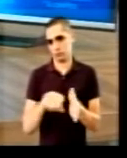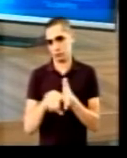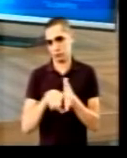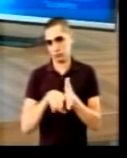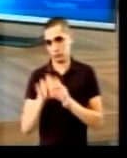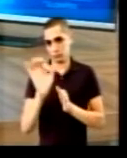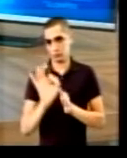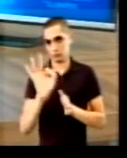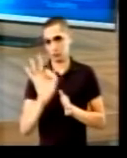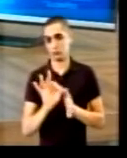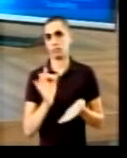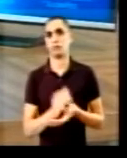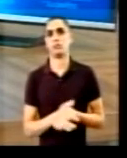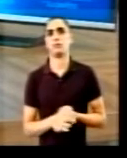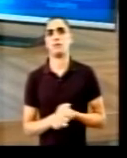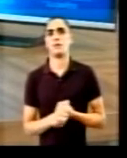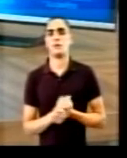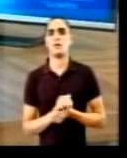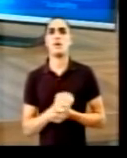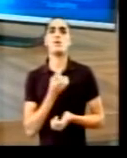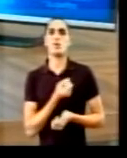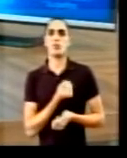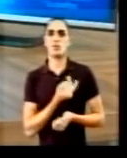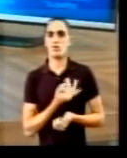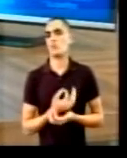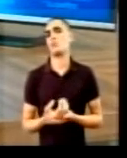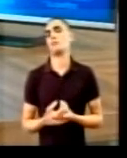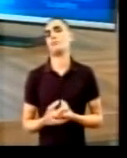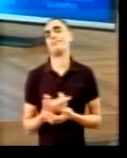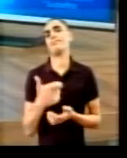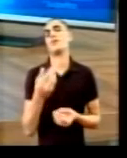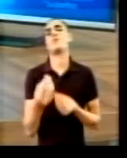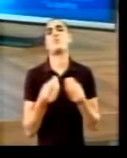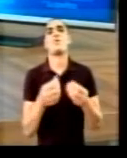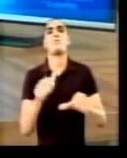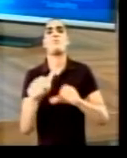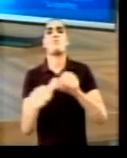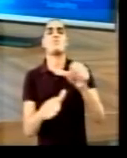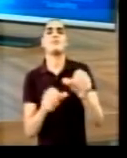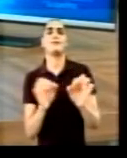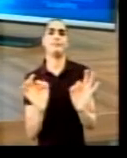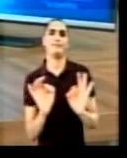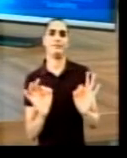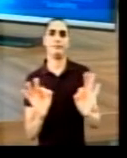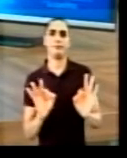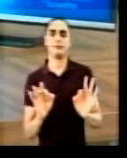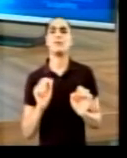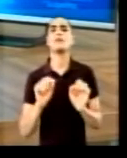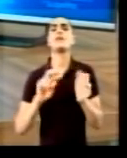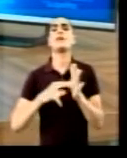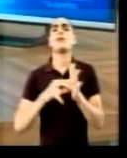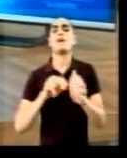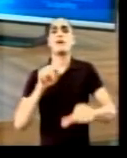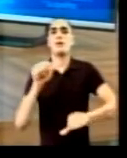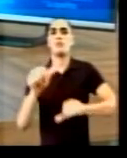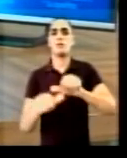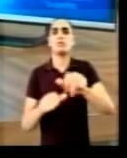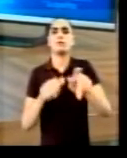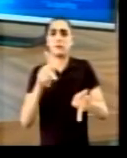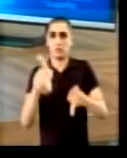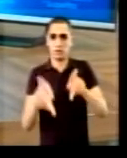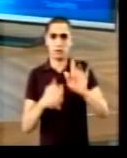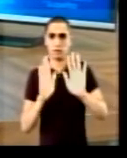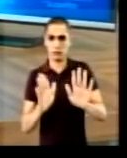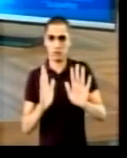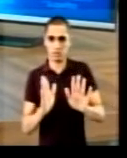Esses resultados são imutáveis. O que muda aqui? A população infectada que, no nosso